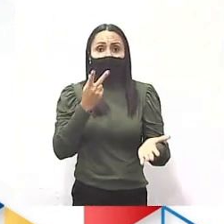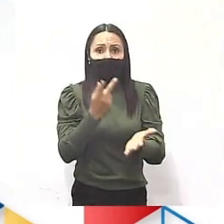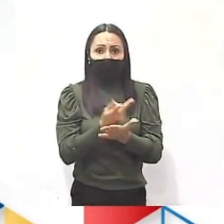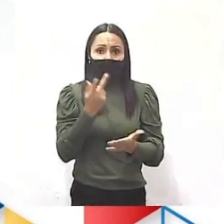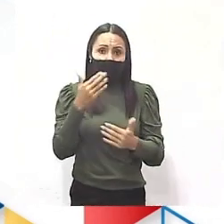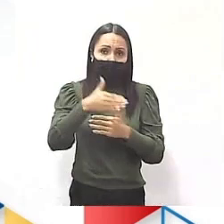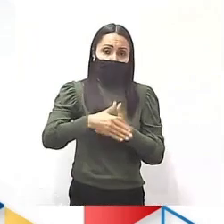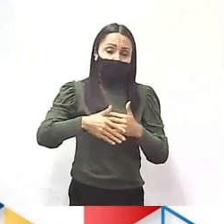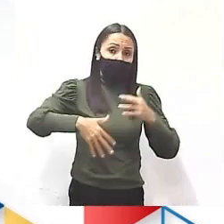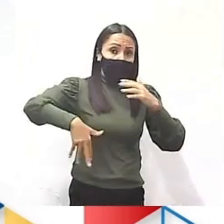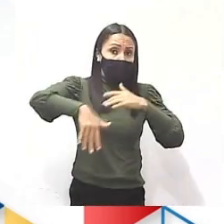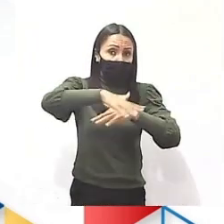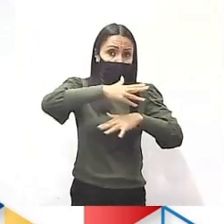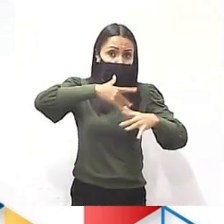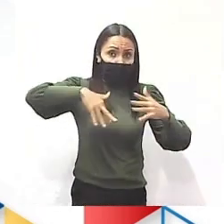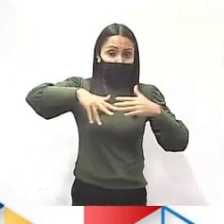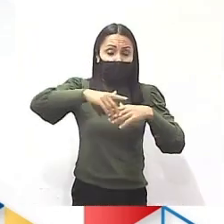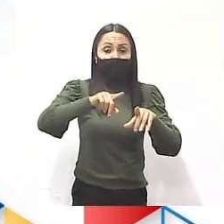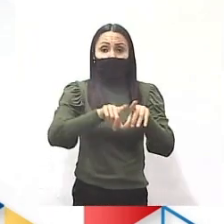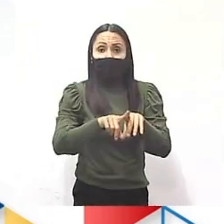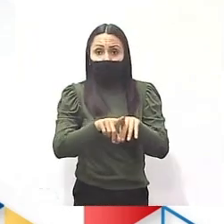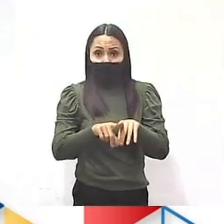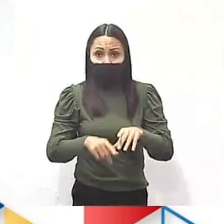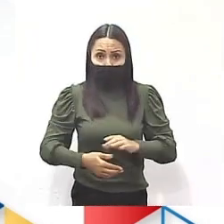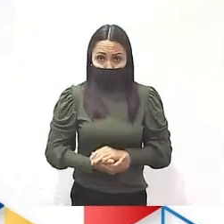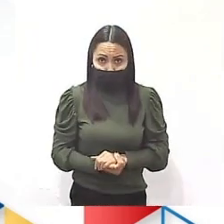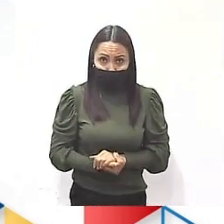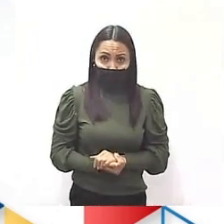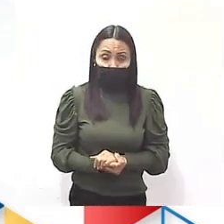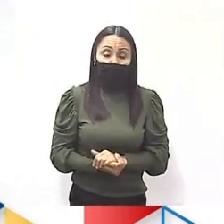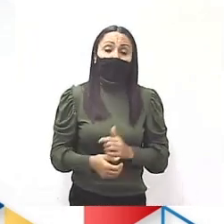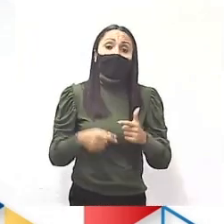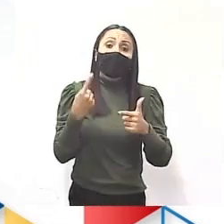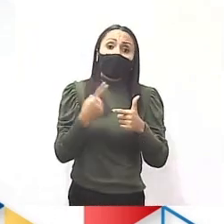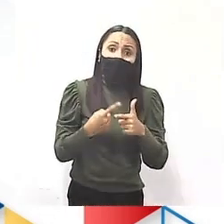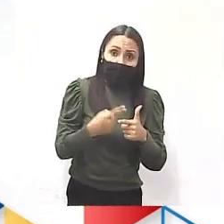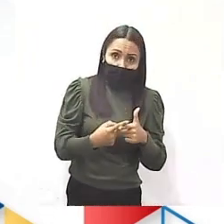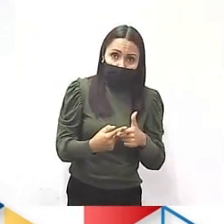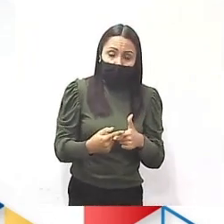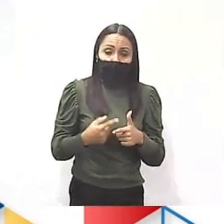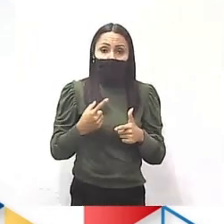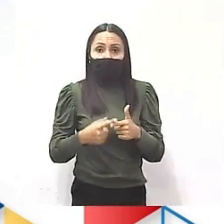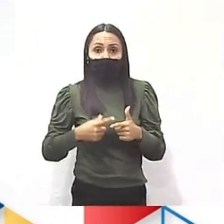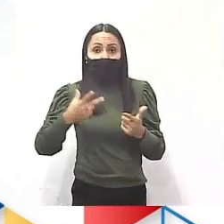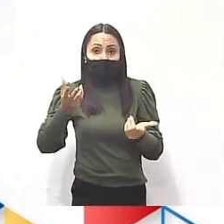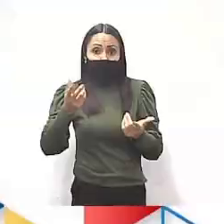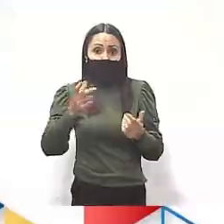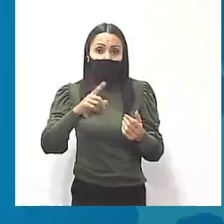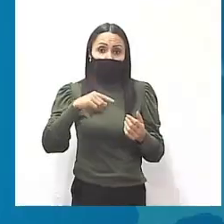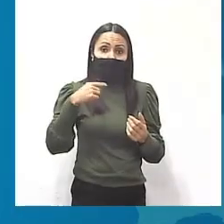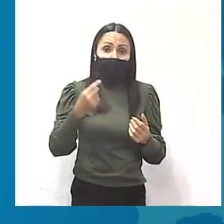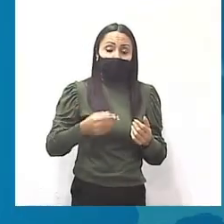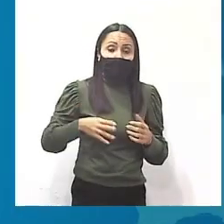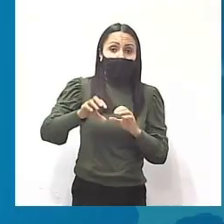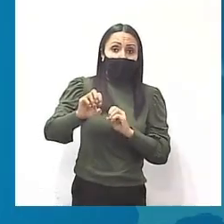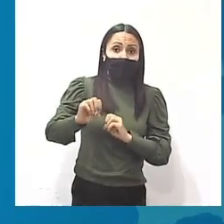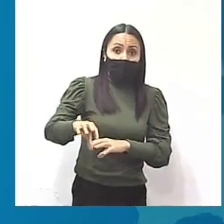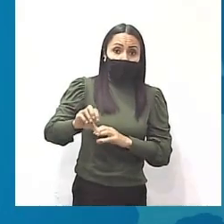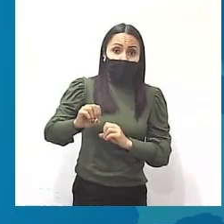dentro da cidade. Por quê? Tem uma coisa também que acontece, que a gente chama de